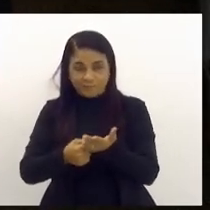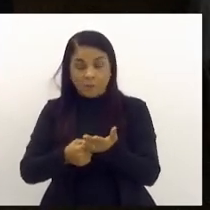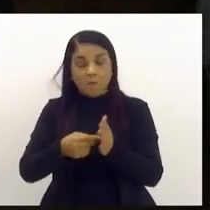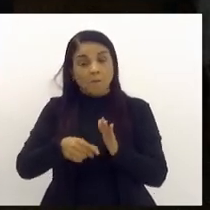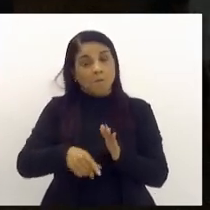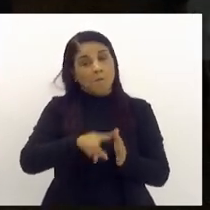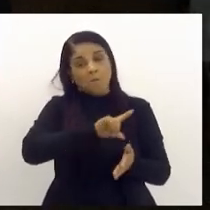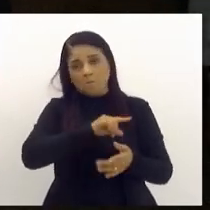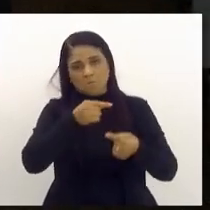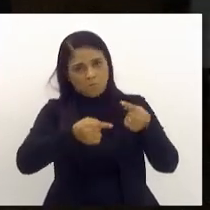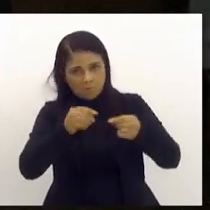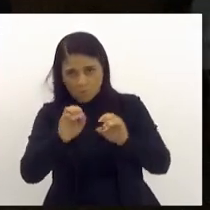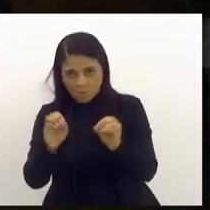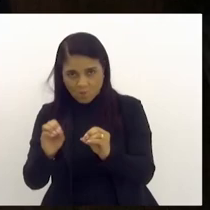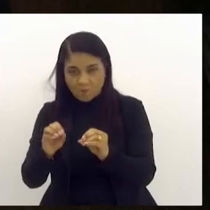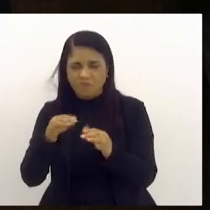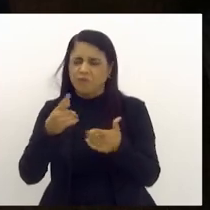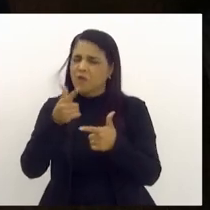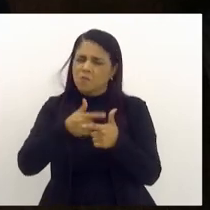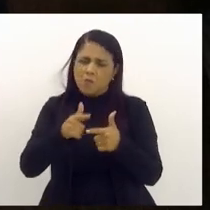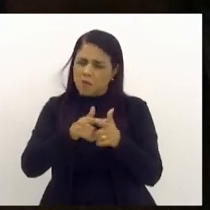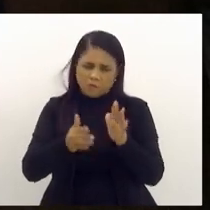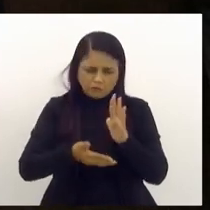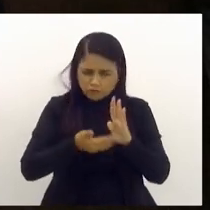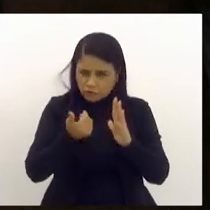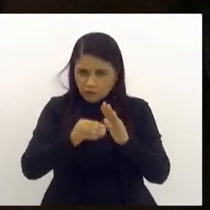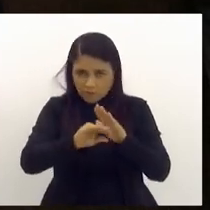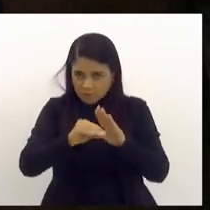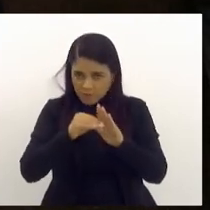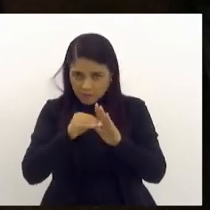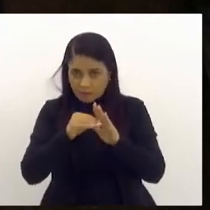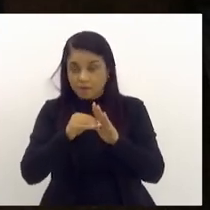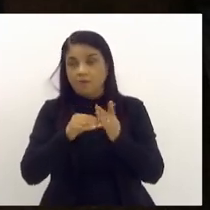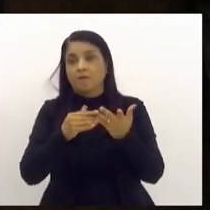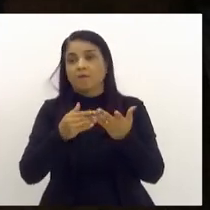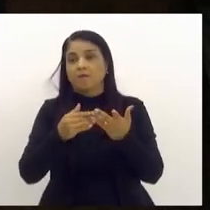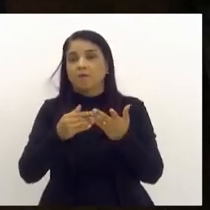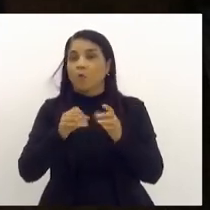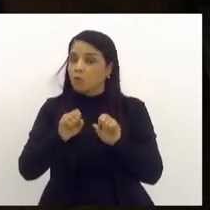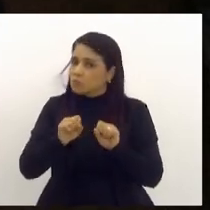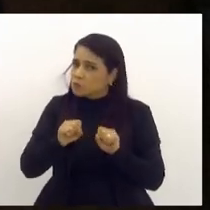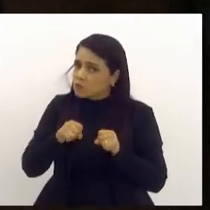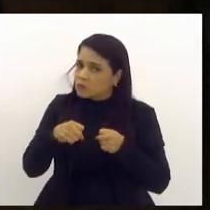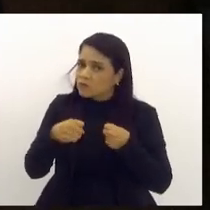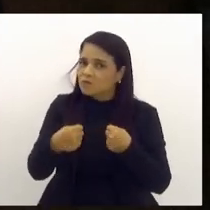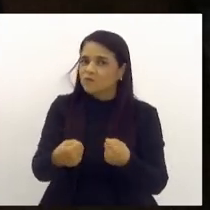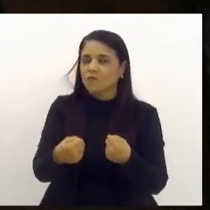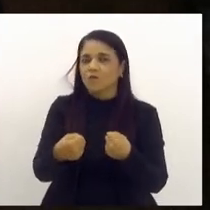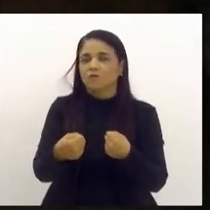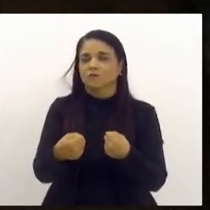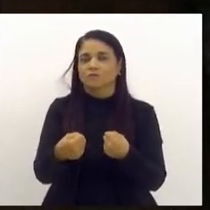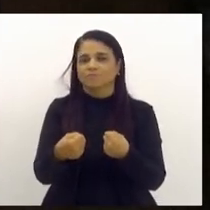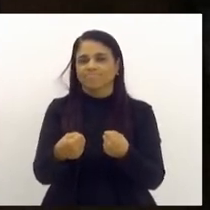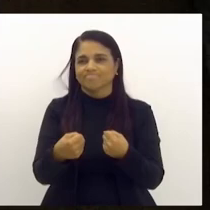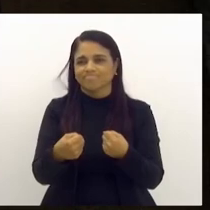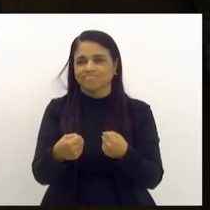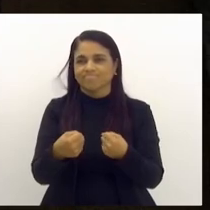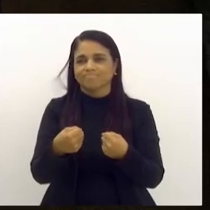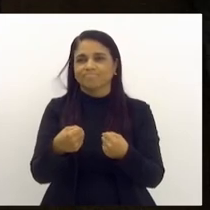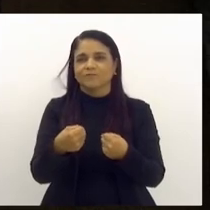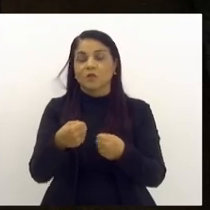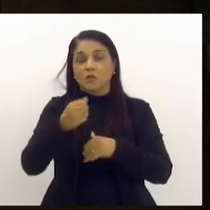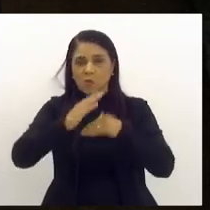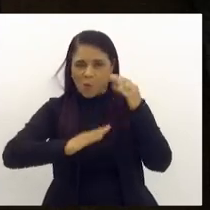discutido. De forma que não tem problema nenhum em retirar a emenda, mas que o esforço foi feito, eu tenho certeza que o profissional